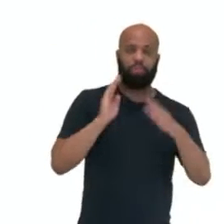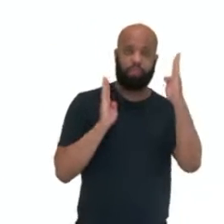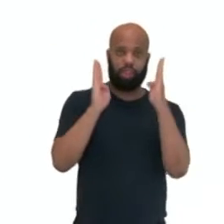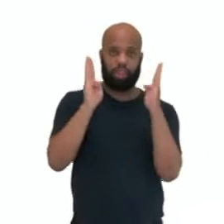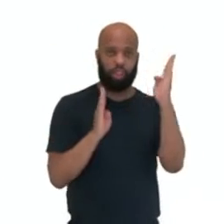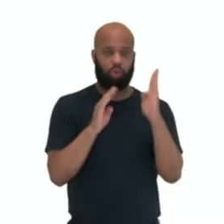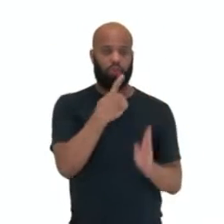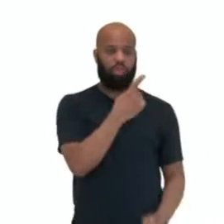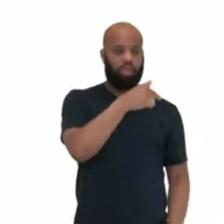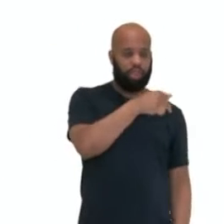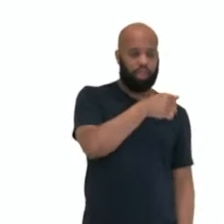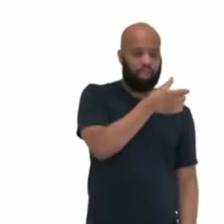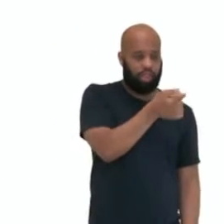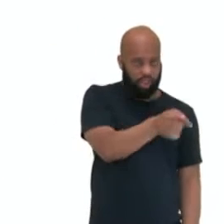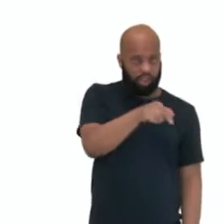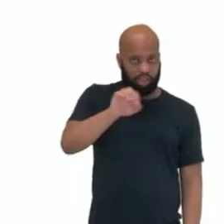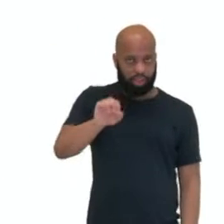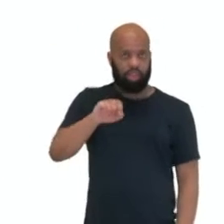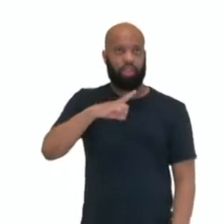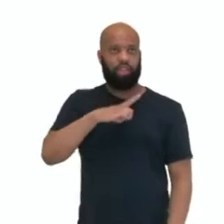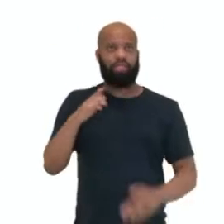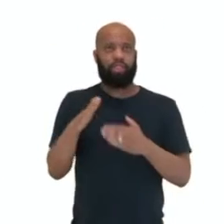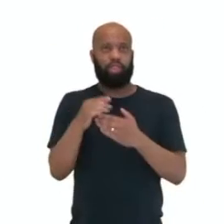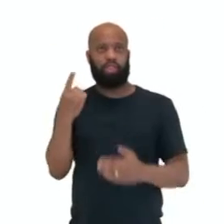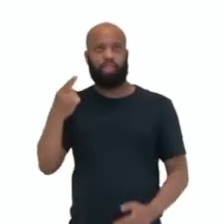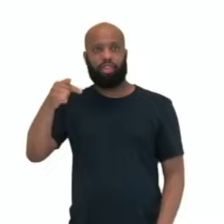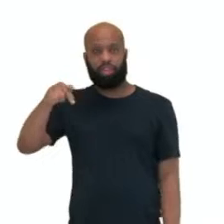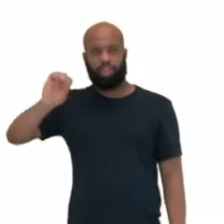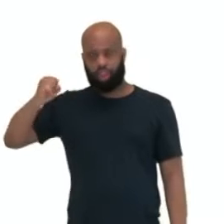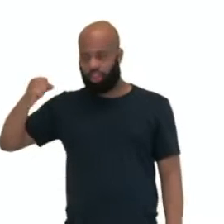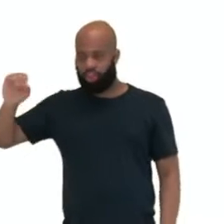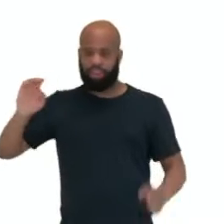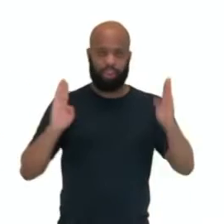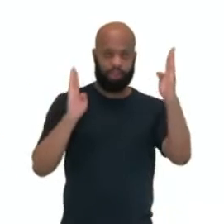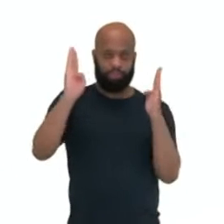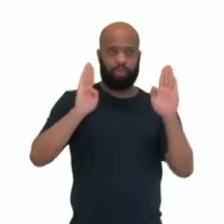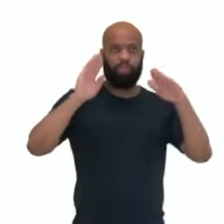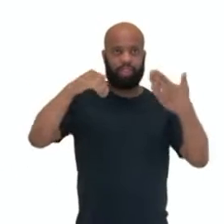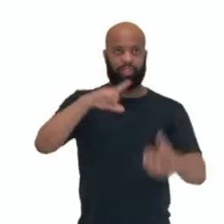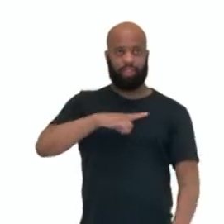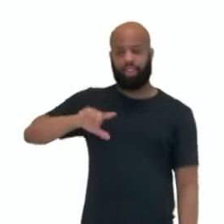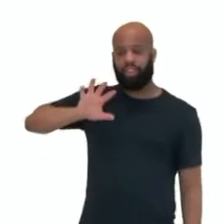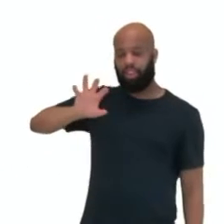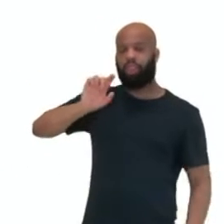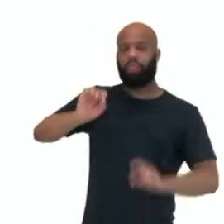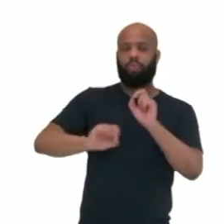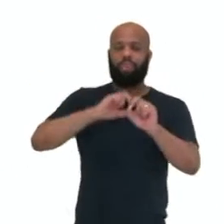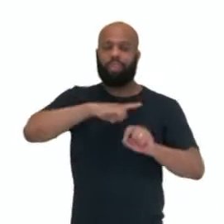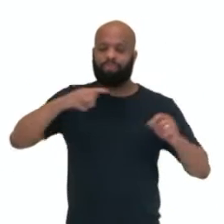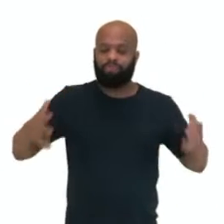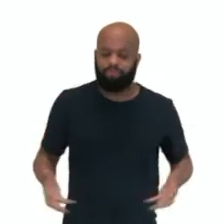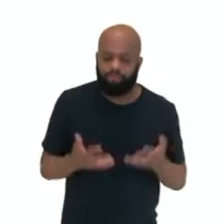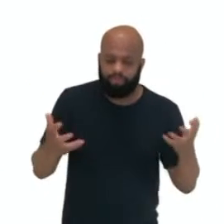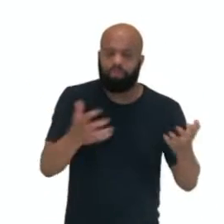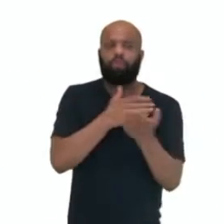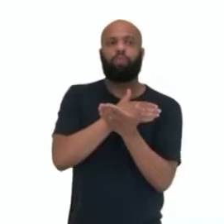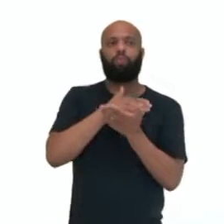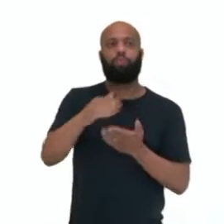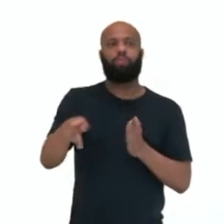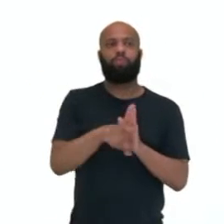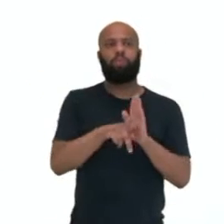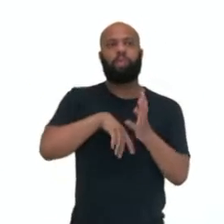de 1770 e 1780. E essa, em partes, motivou o início